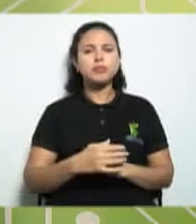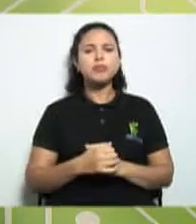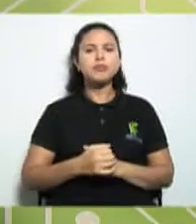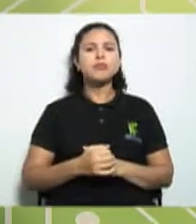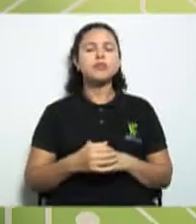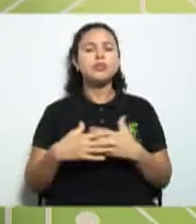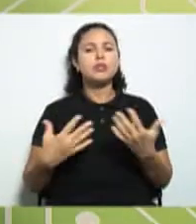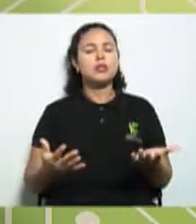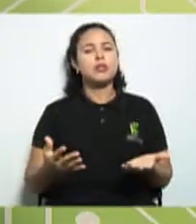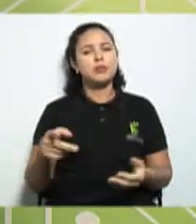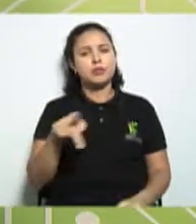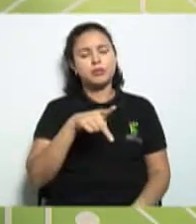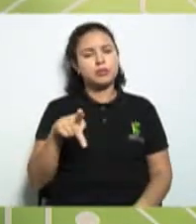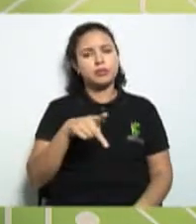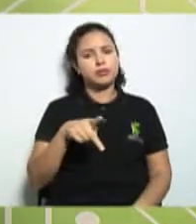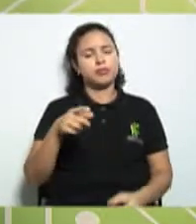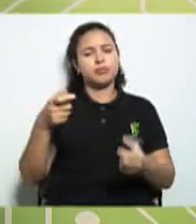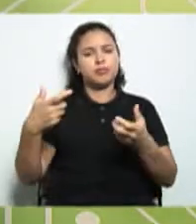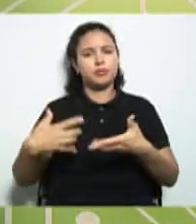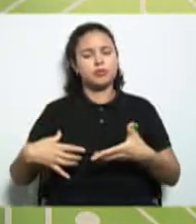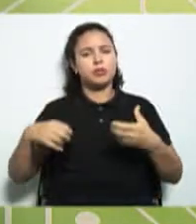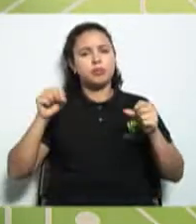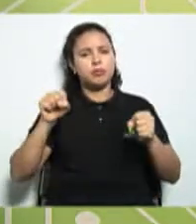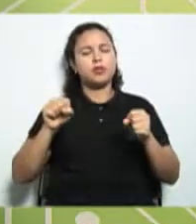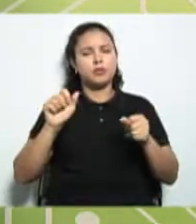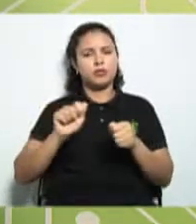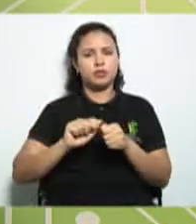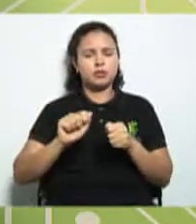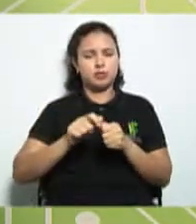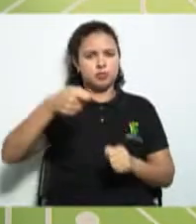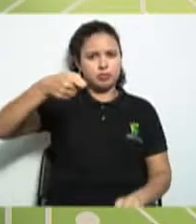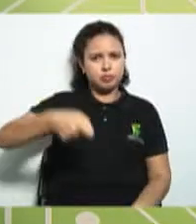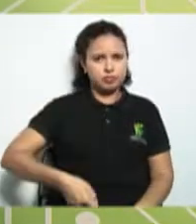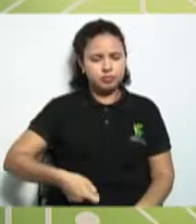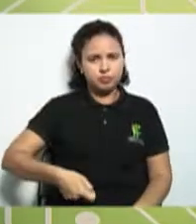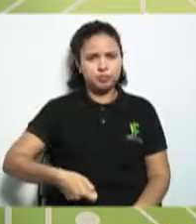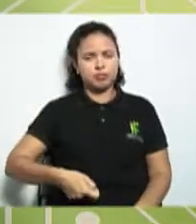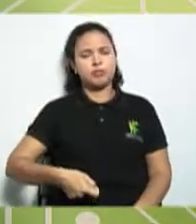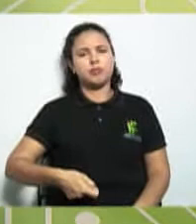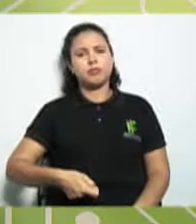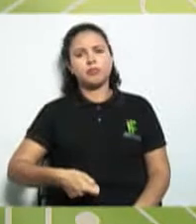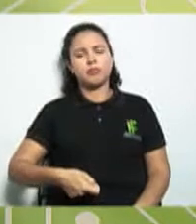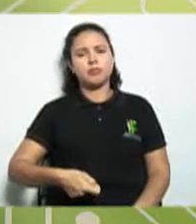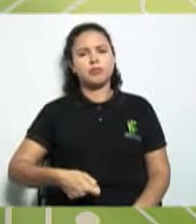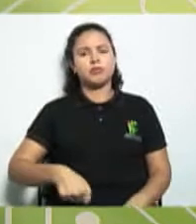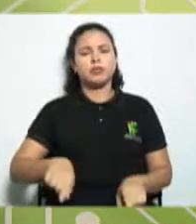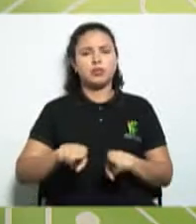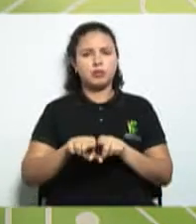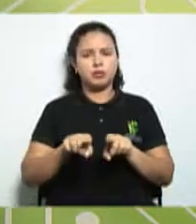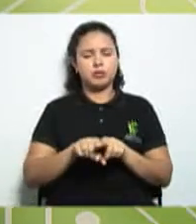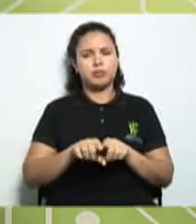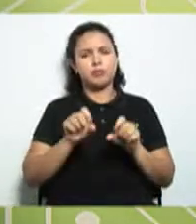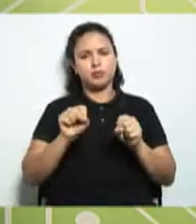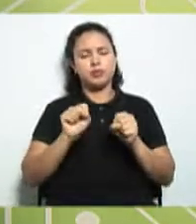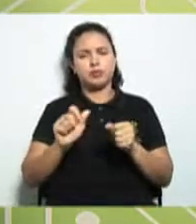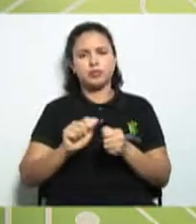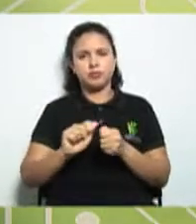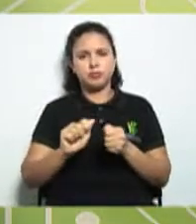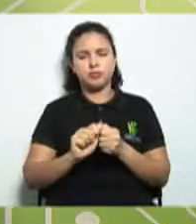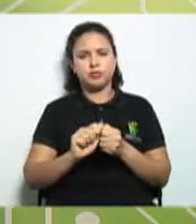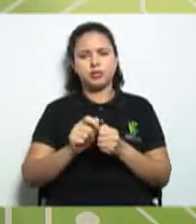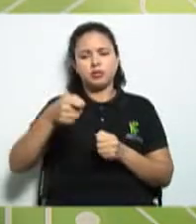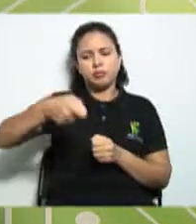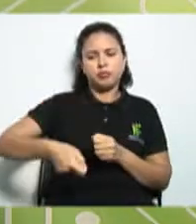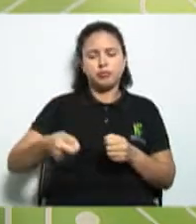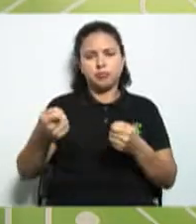olha, vocês podem fazer o obrigatório, que tem que ter relação com o curso de vocês, e pode fazer o não obrigatório, que não